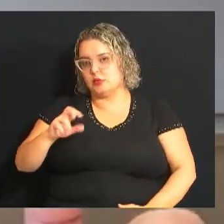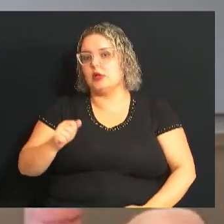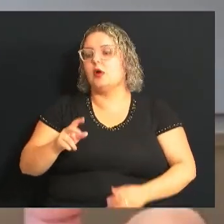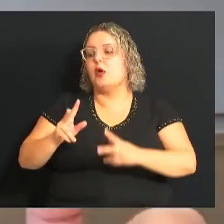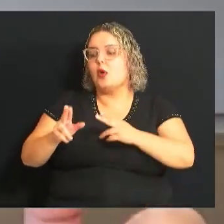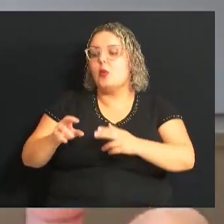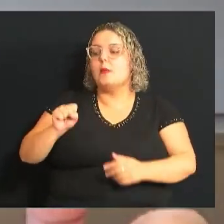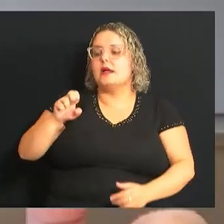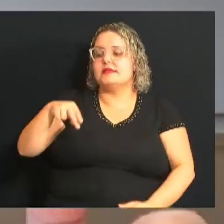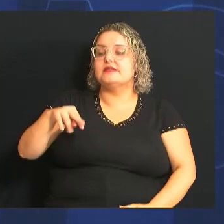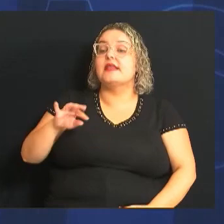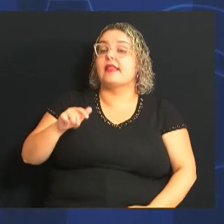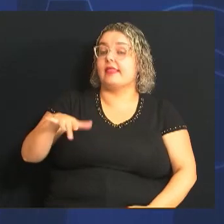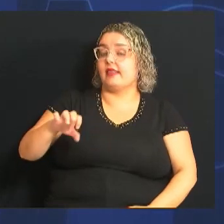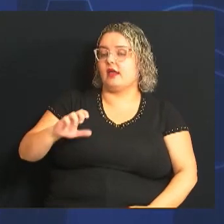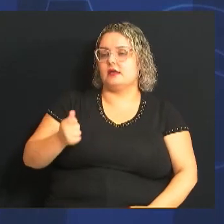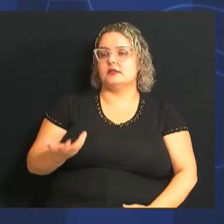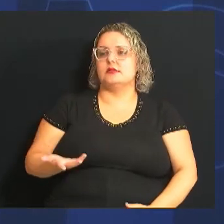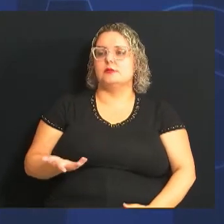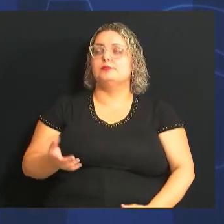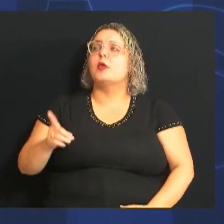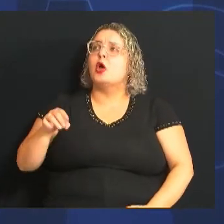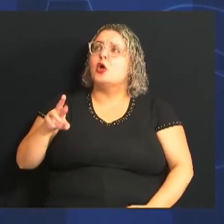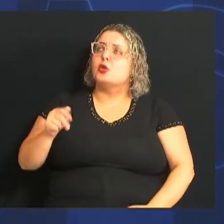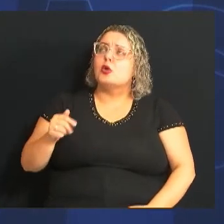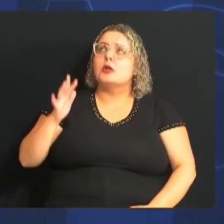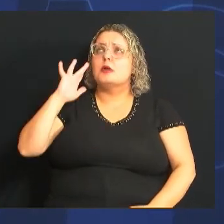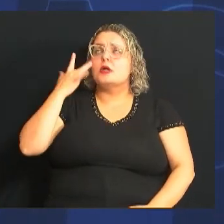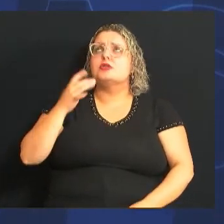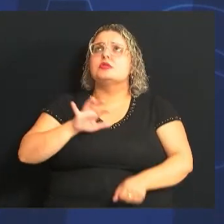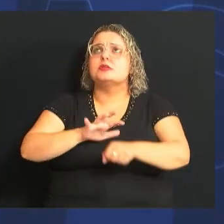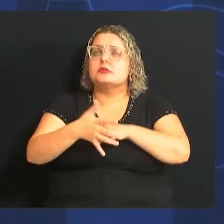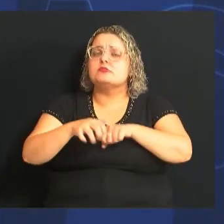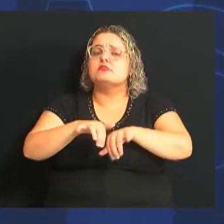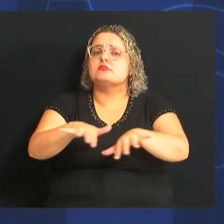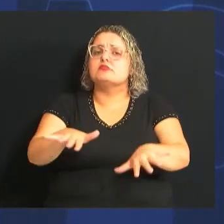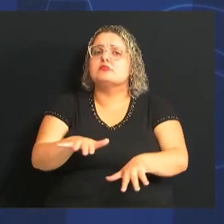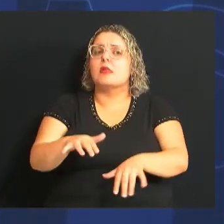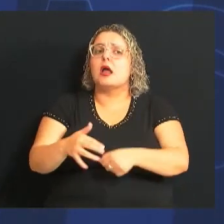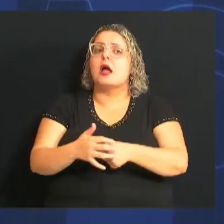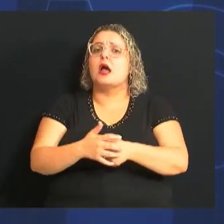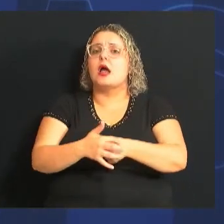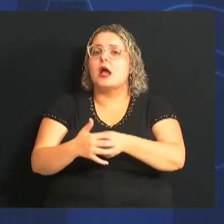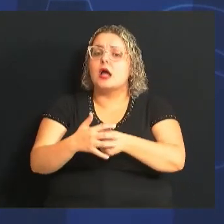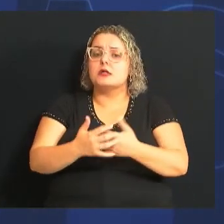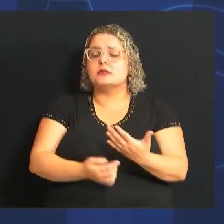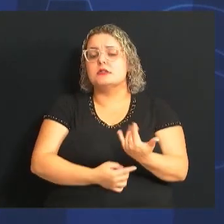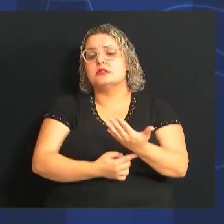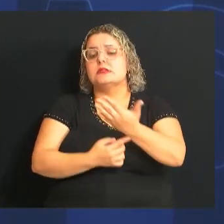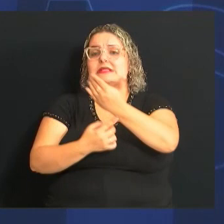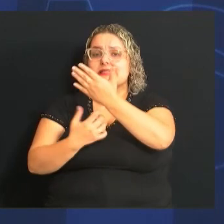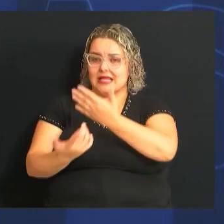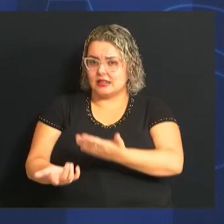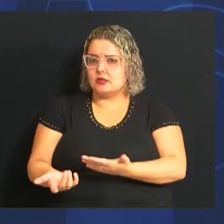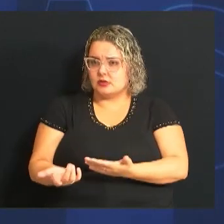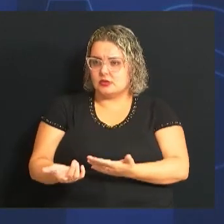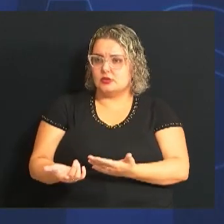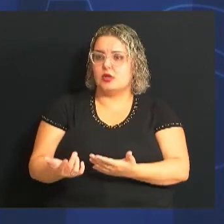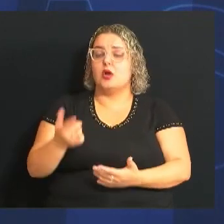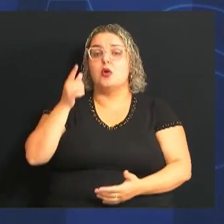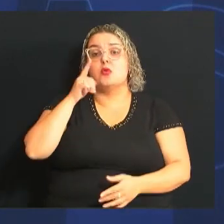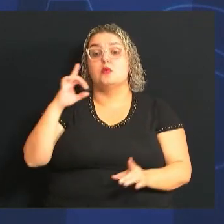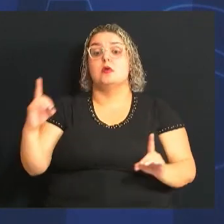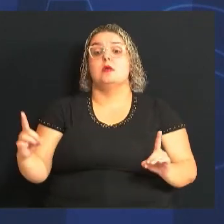dos legados, acho que desta pandemia, é que através da tecnologia nós conseguimos aproximar as